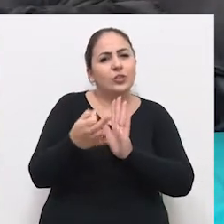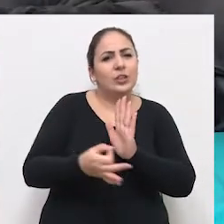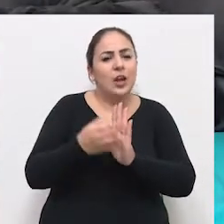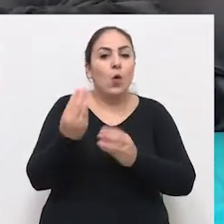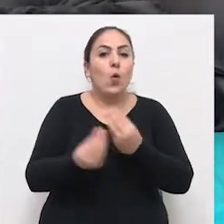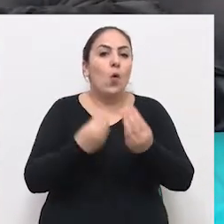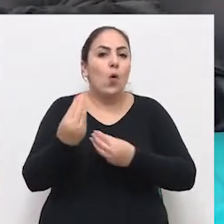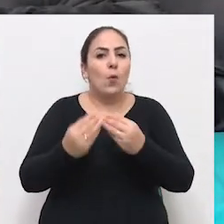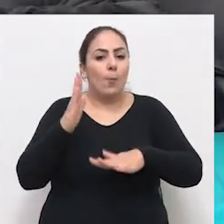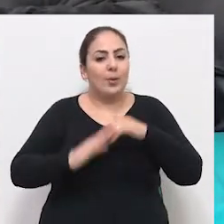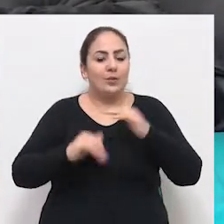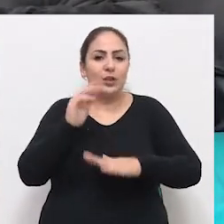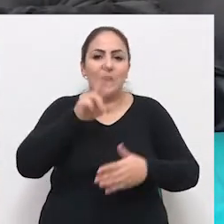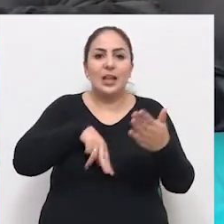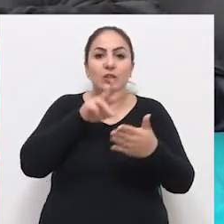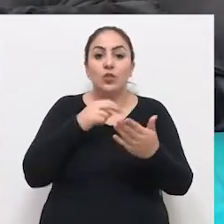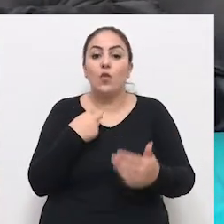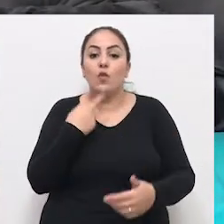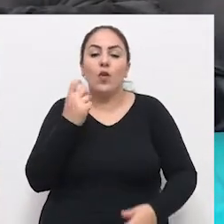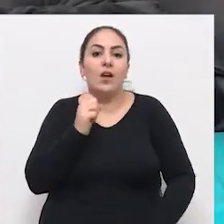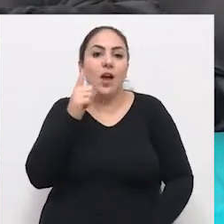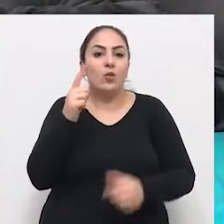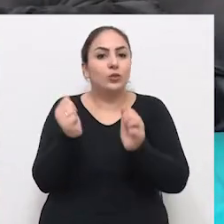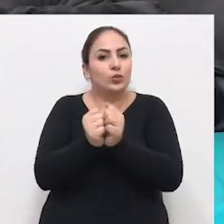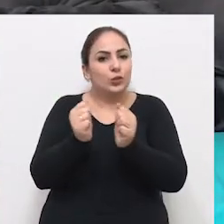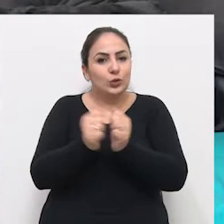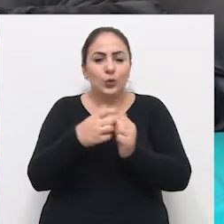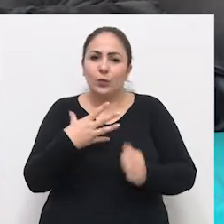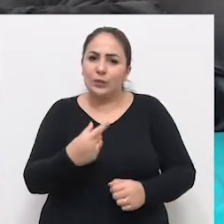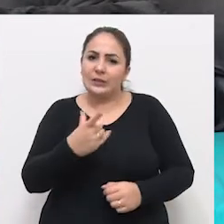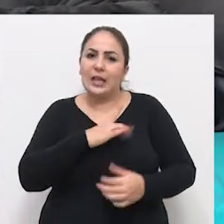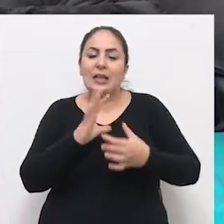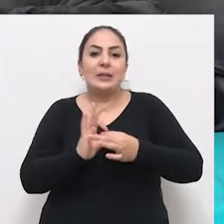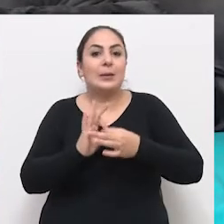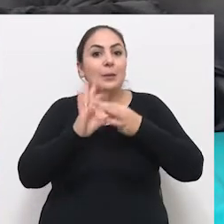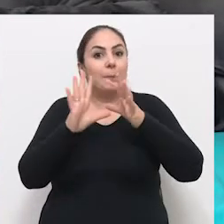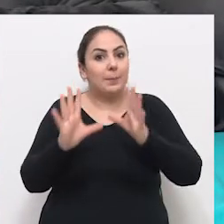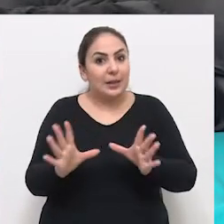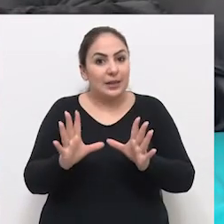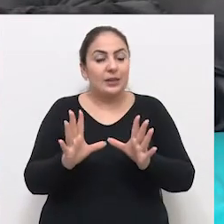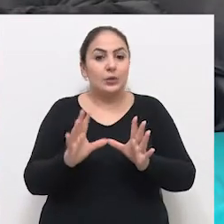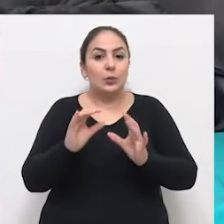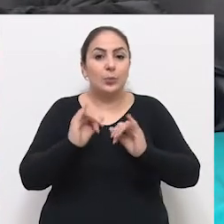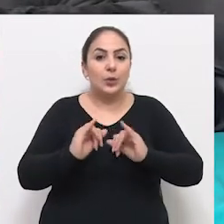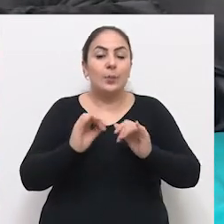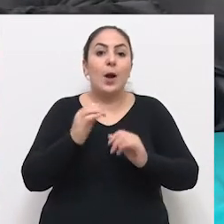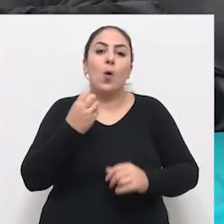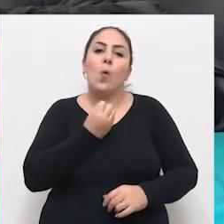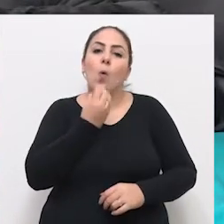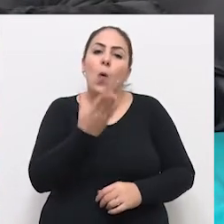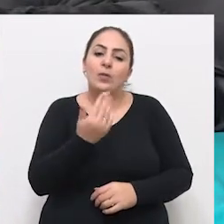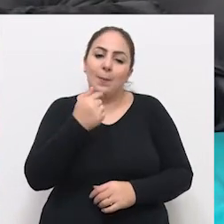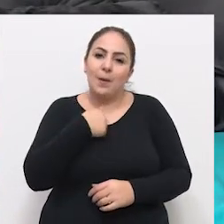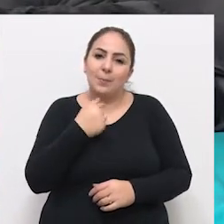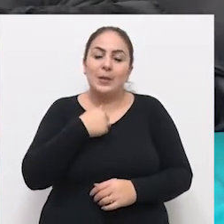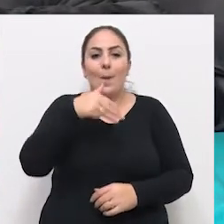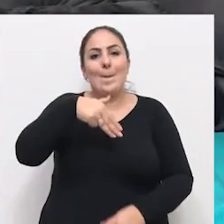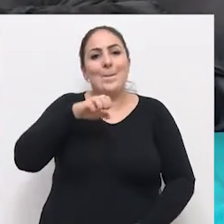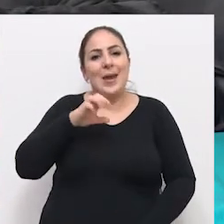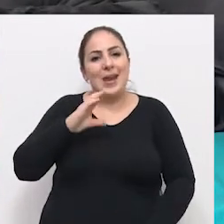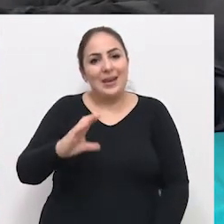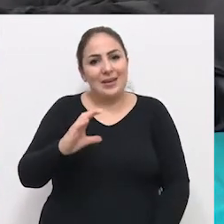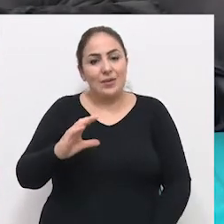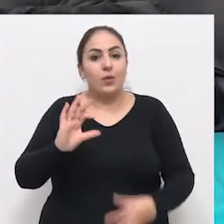de como praticar a leitura em voz alta com os seus filhos estão disponíveis no programa Conta Pra Mim, do MEC. Ele